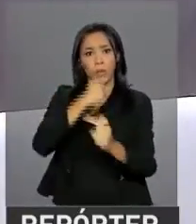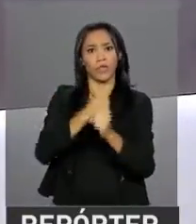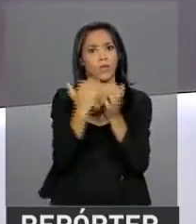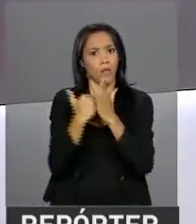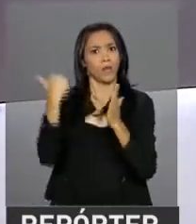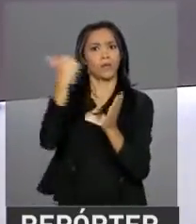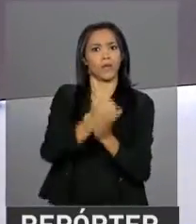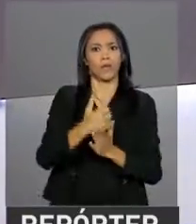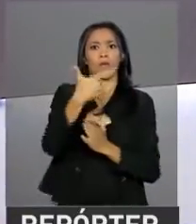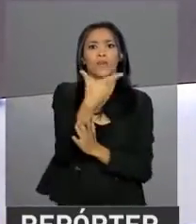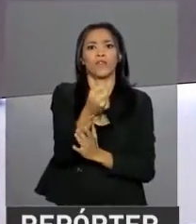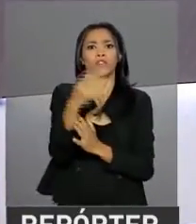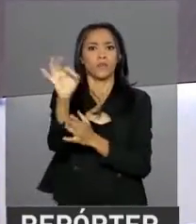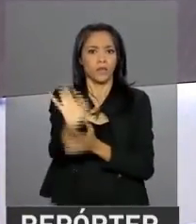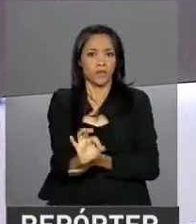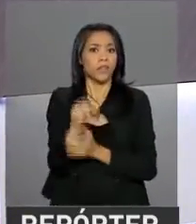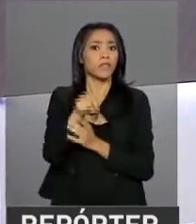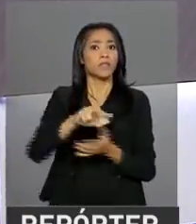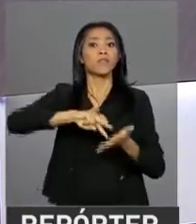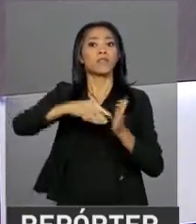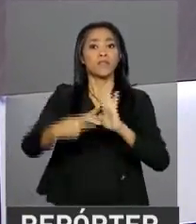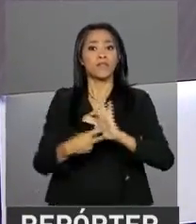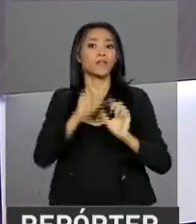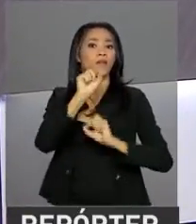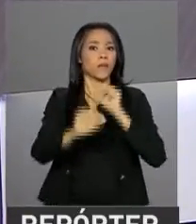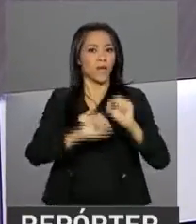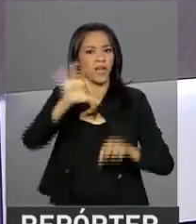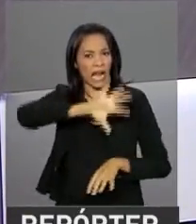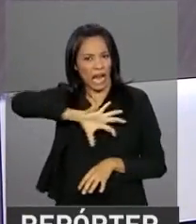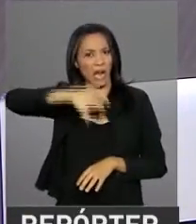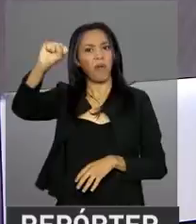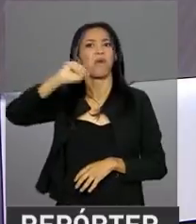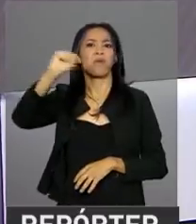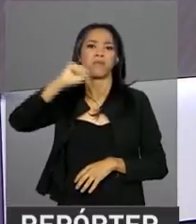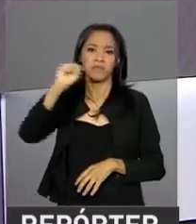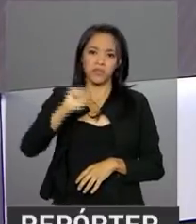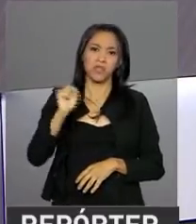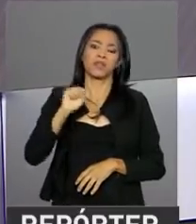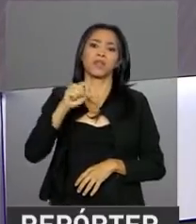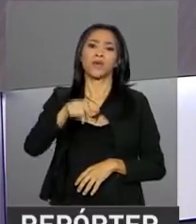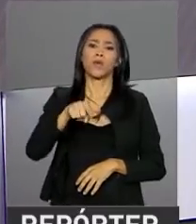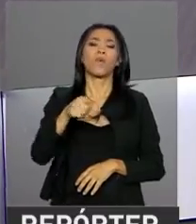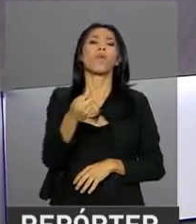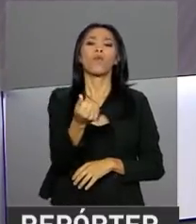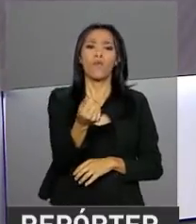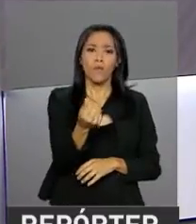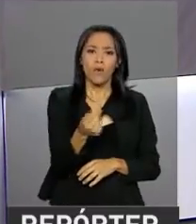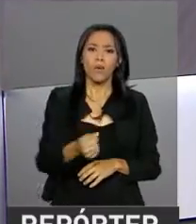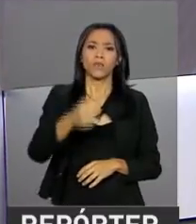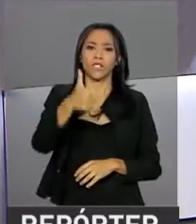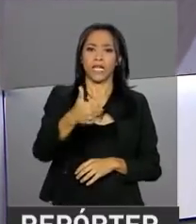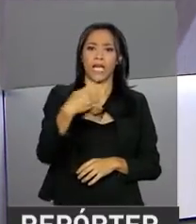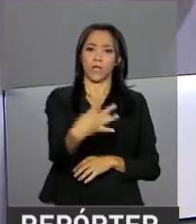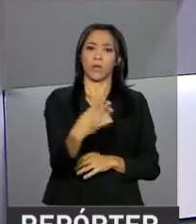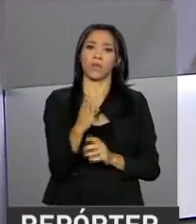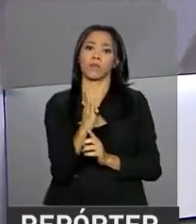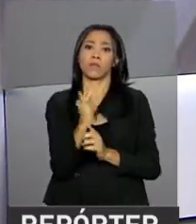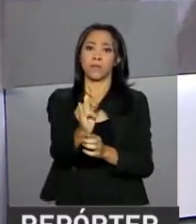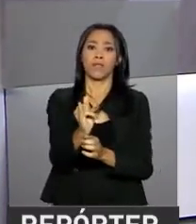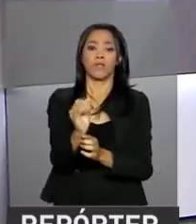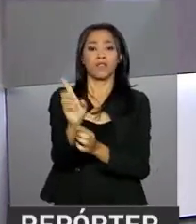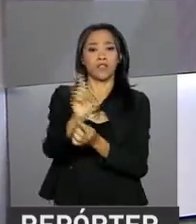e isso significou mais um recorde no período com saldo de 14 bilhões de dólares